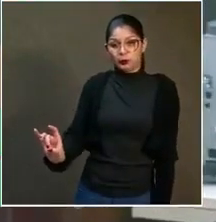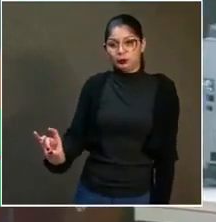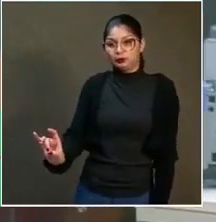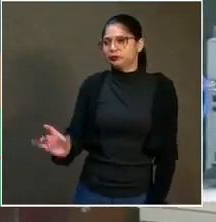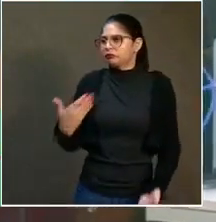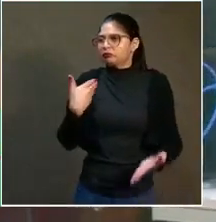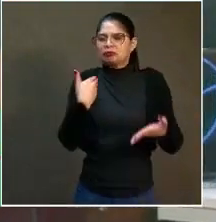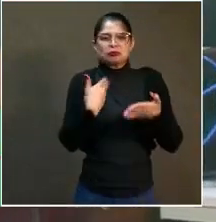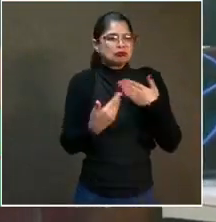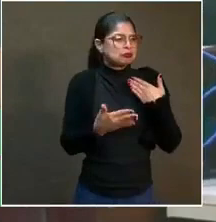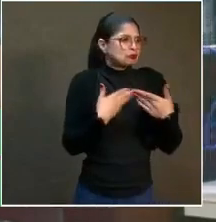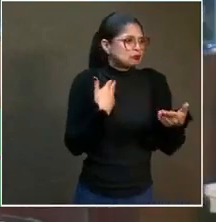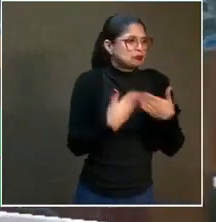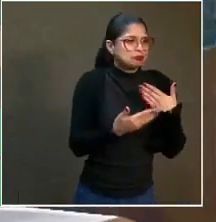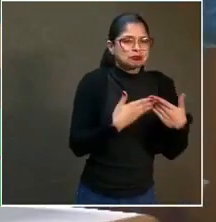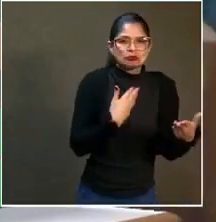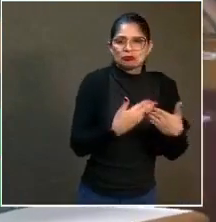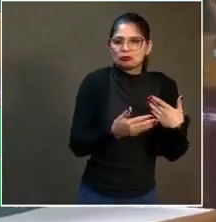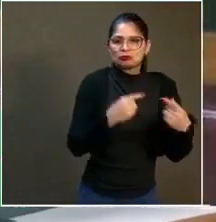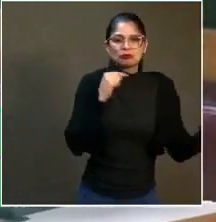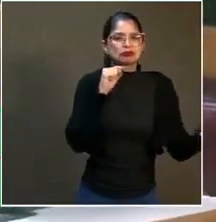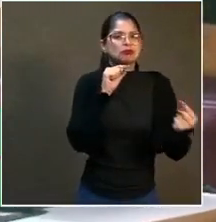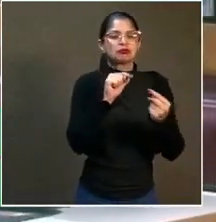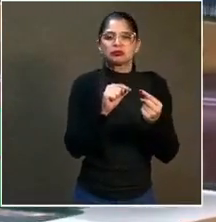por qualquer motivo que seja,